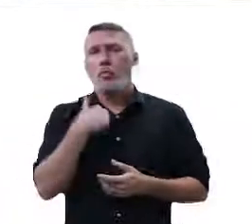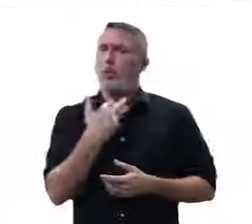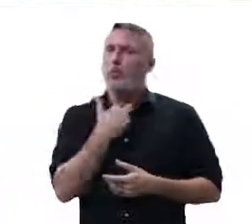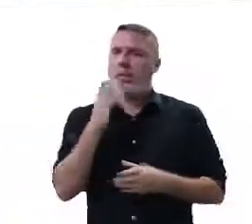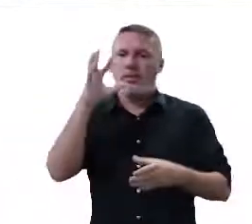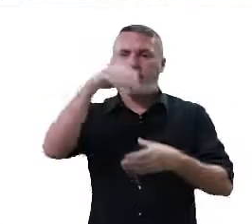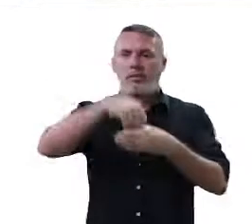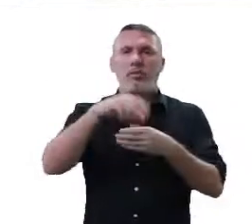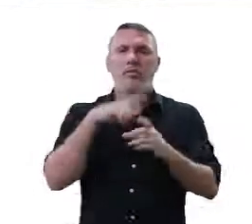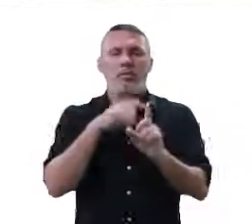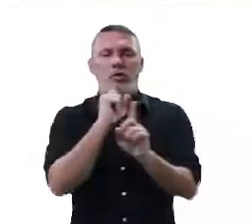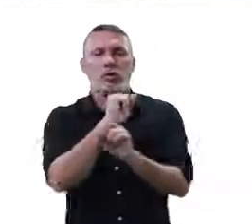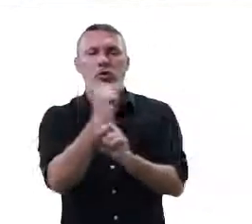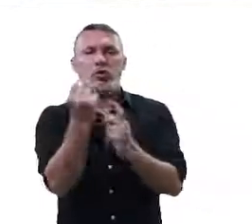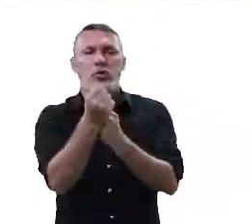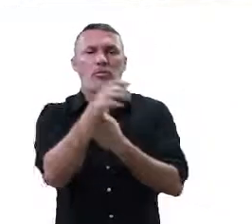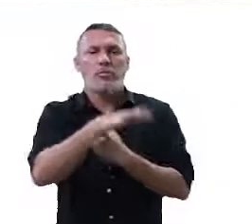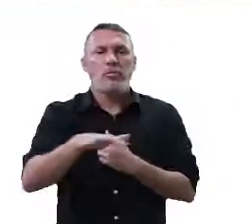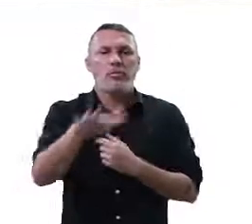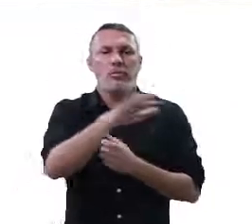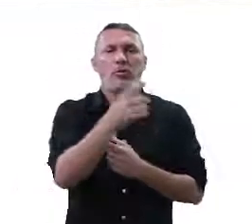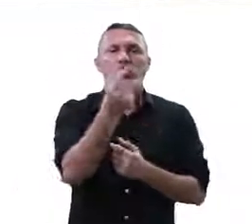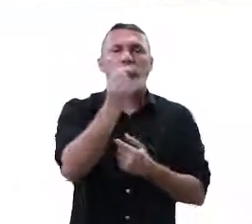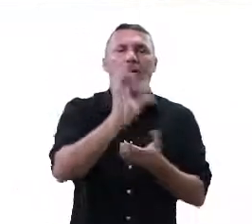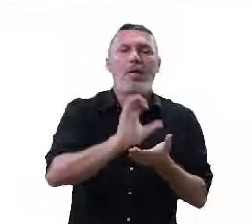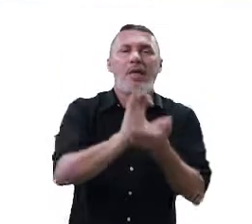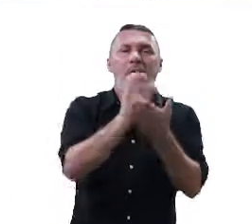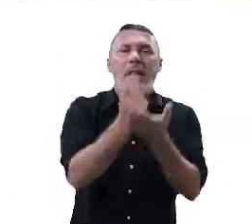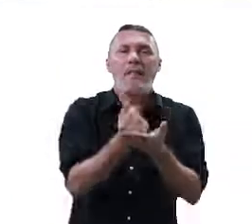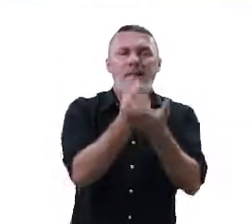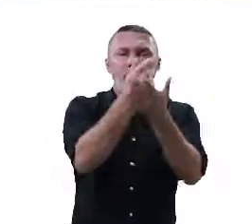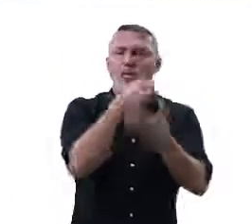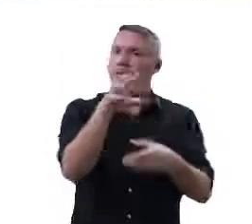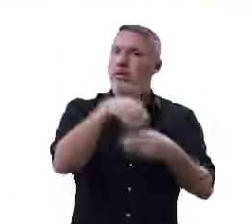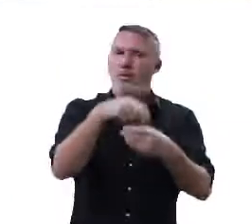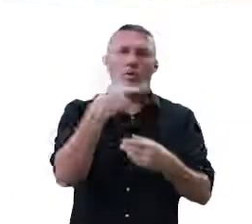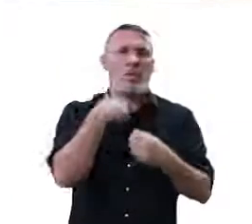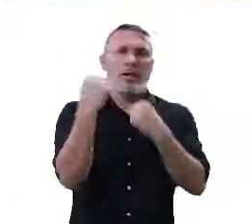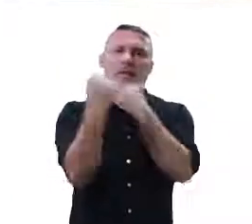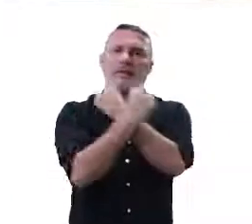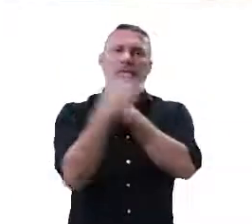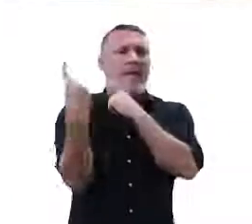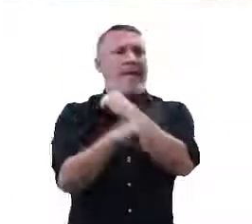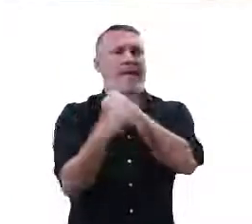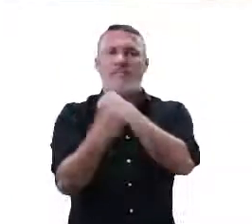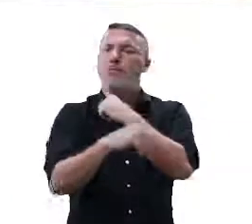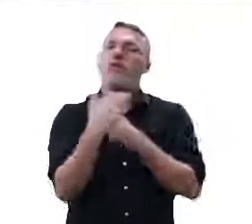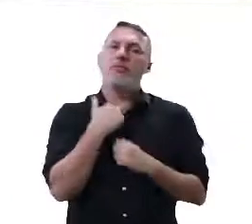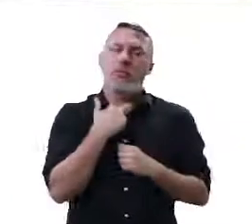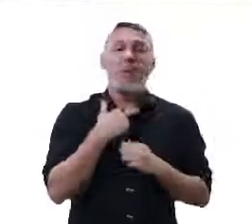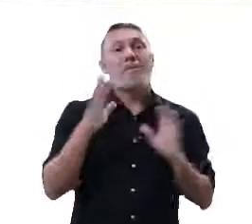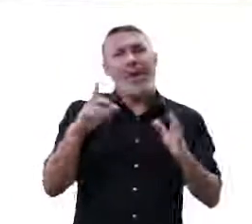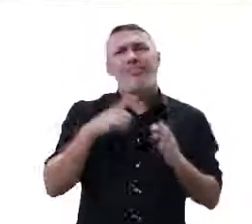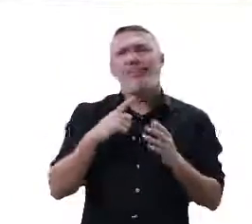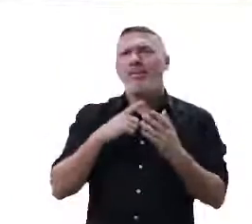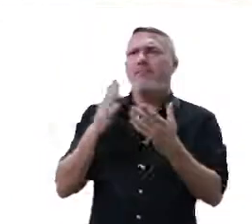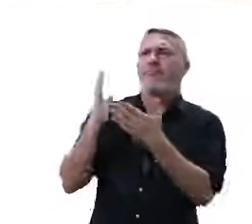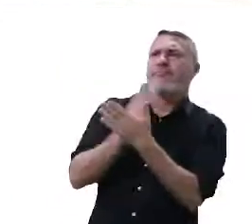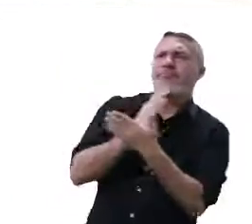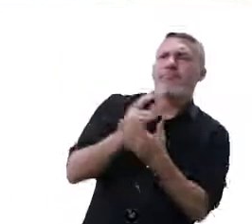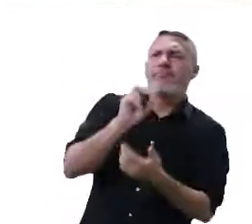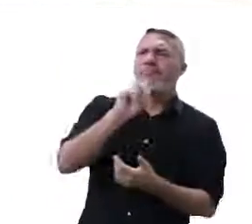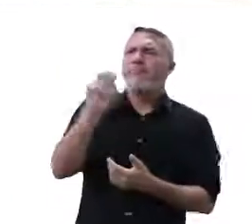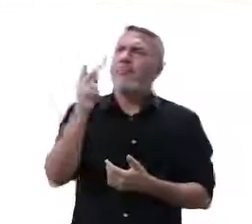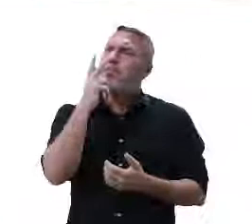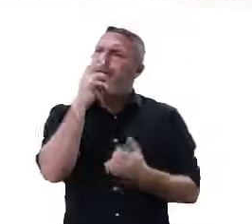de uma sociedade capitalista, ter mão de obra escrava. Ah, mas existe o trabalho análogo à escravidão. Não